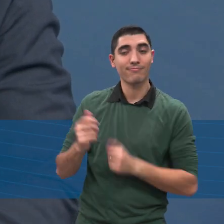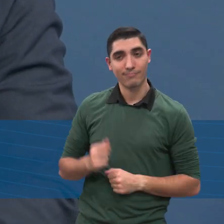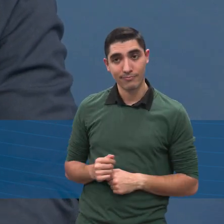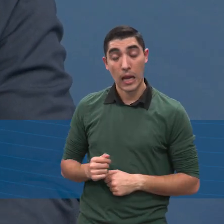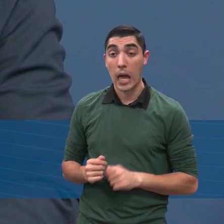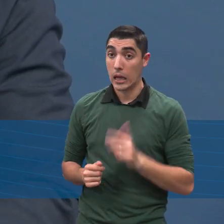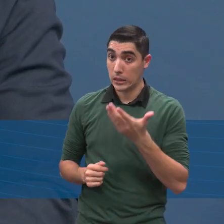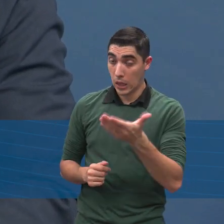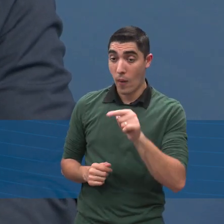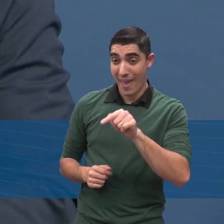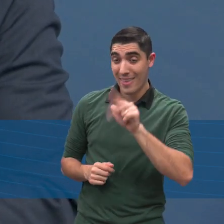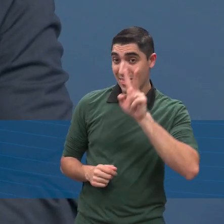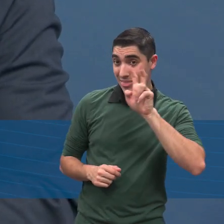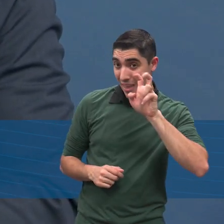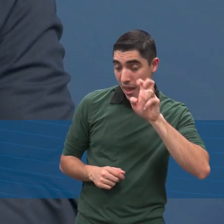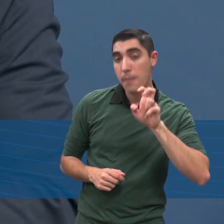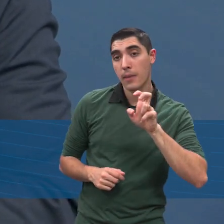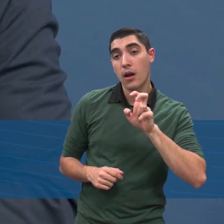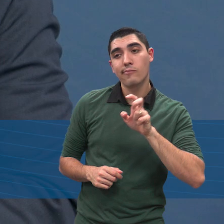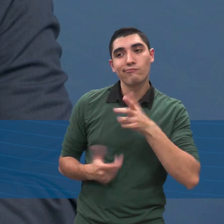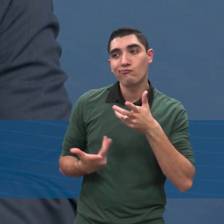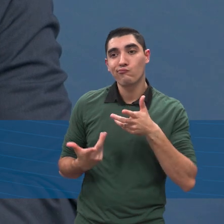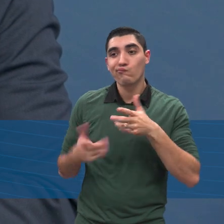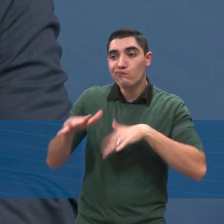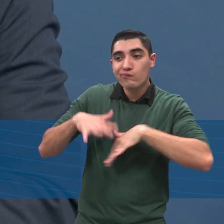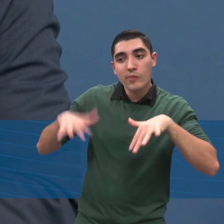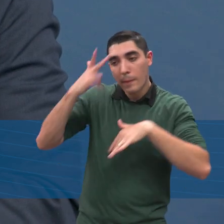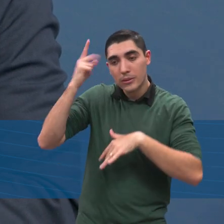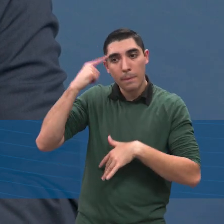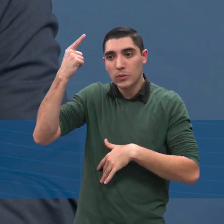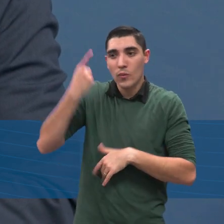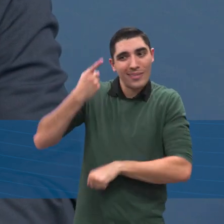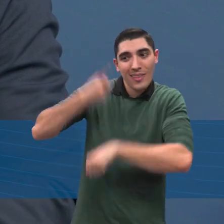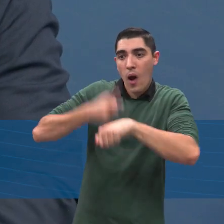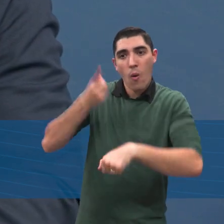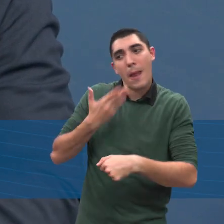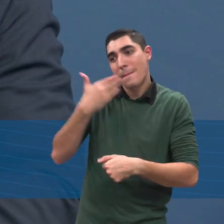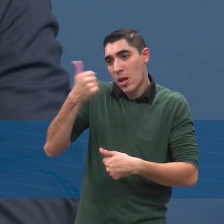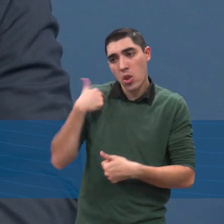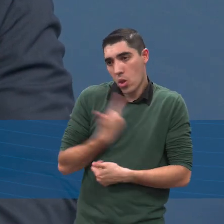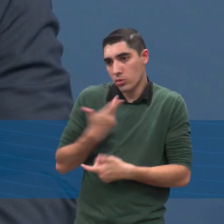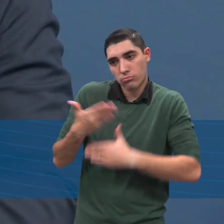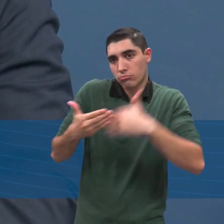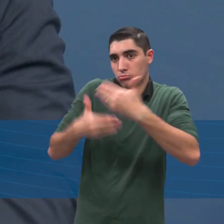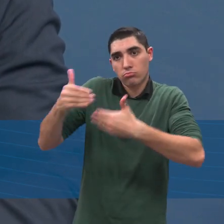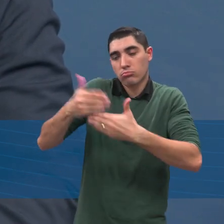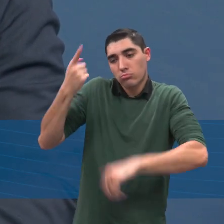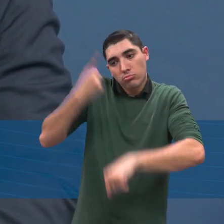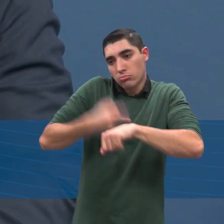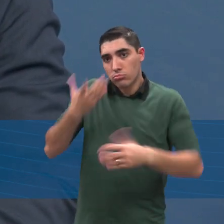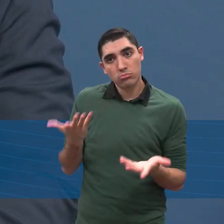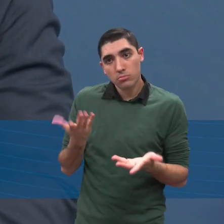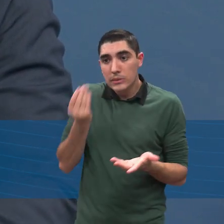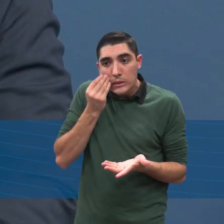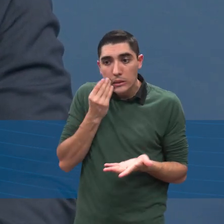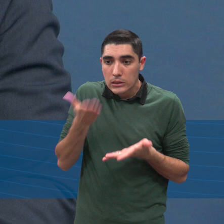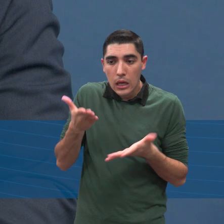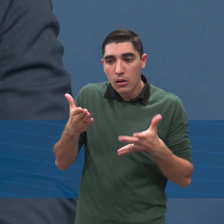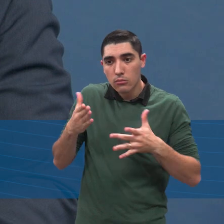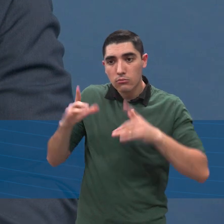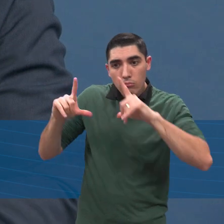essa solução foi uma solução emergencial para conseguir conviver e que